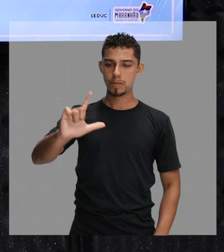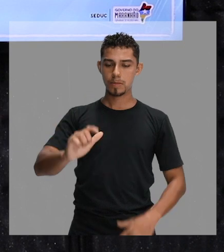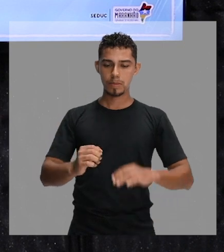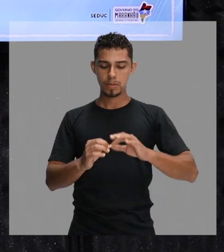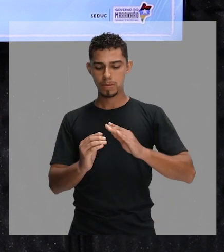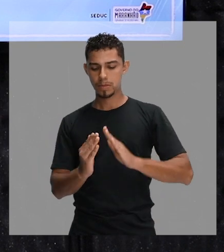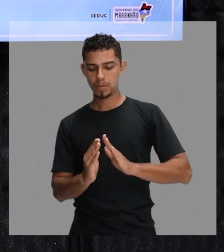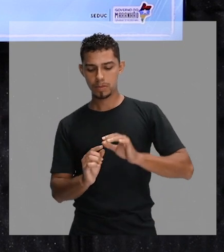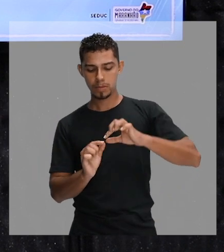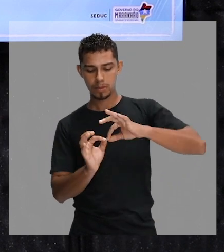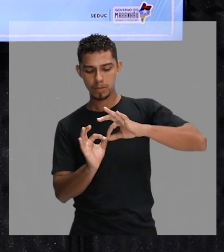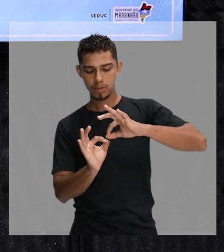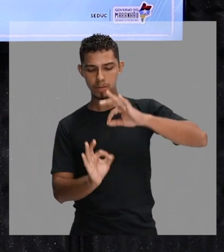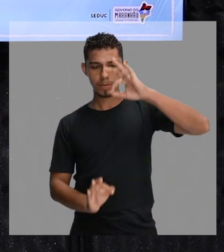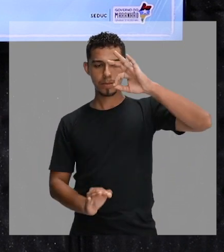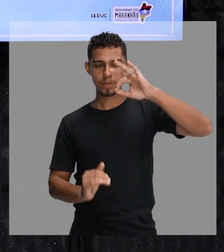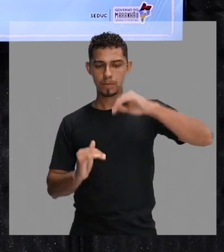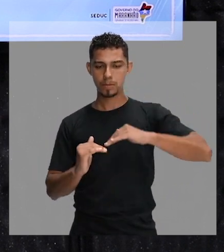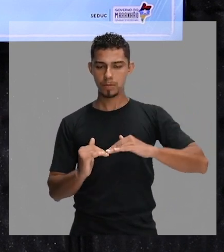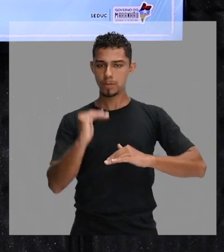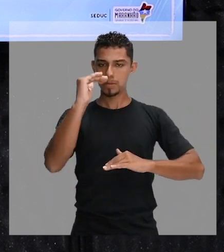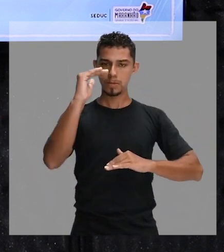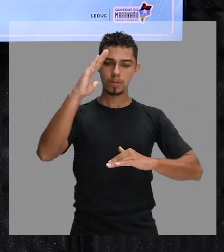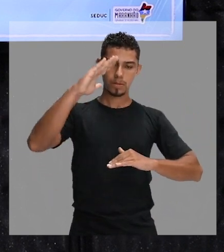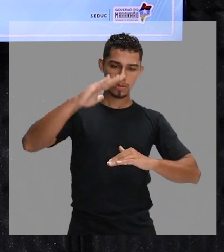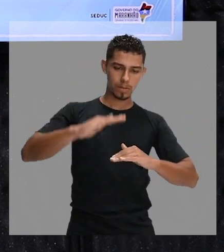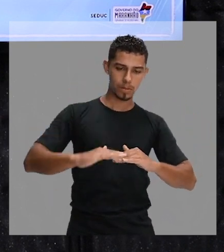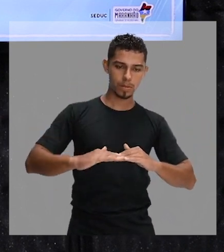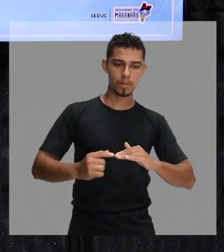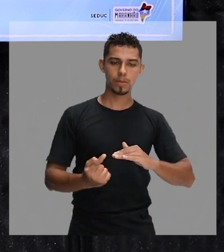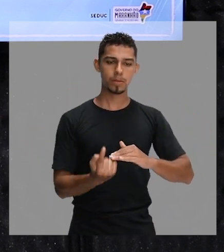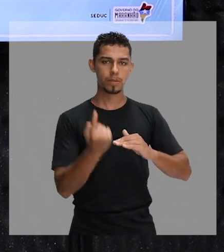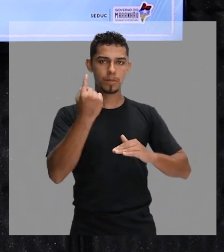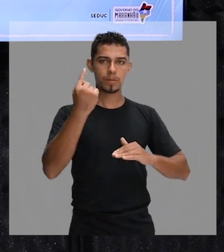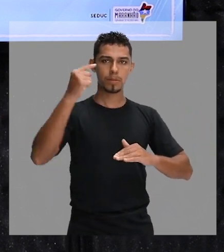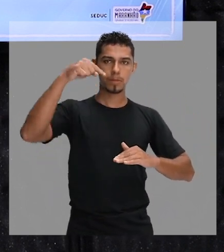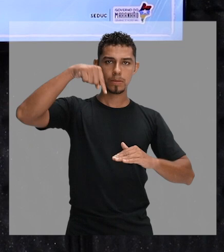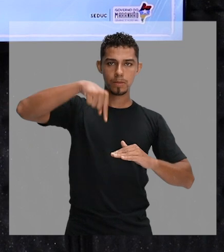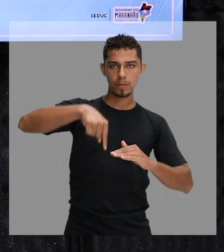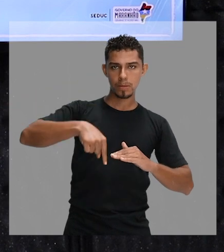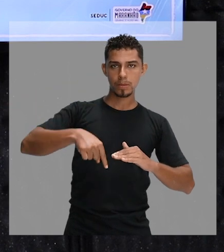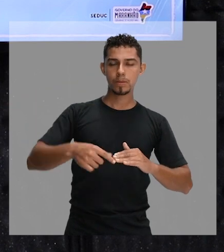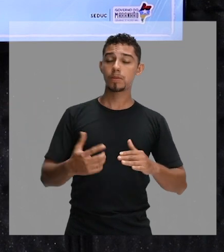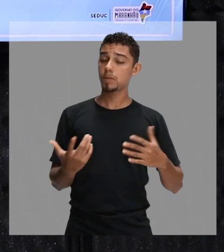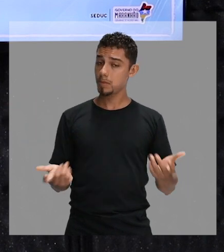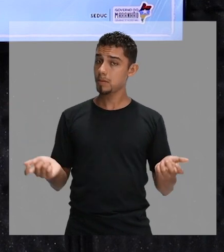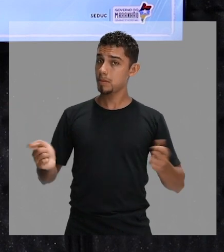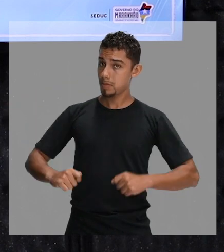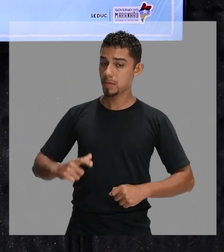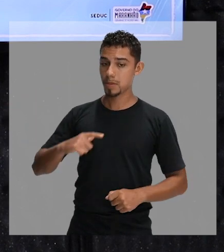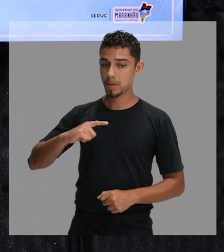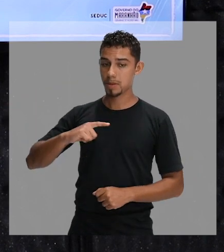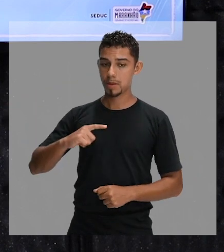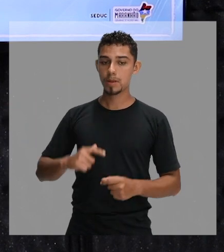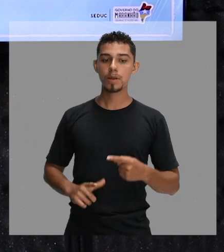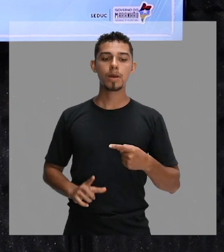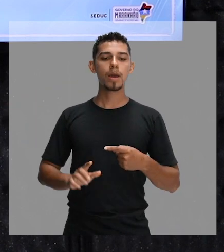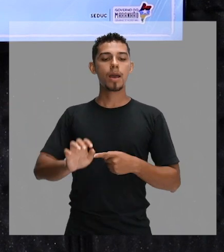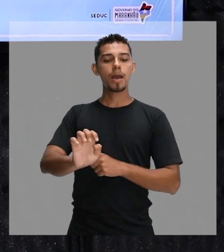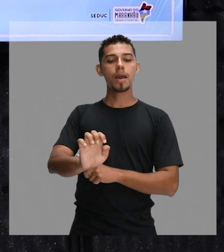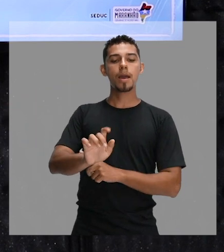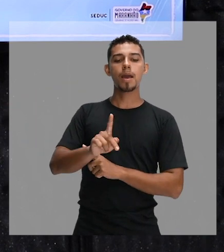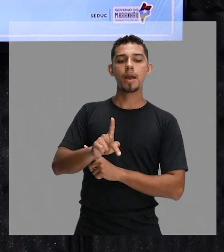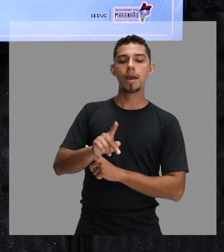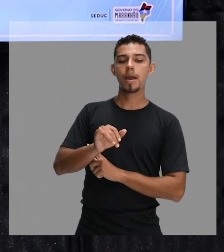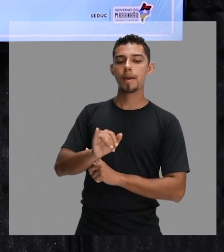para cima, para baixo, para cima, para baixo. Nós temos um movimento epirogenético, podendo surgir falhas.